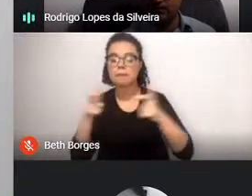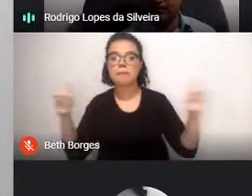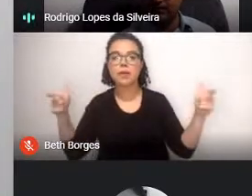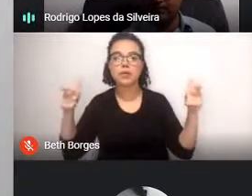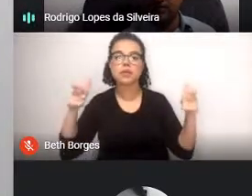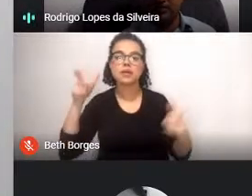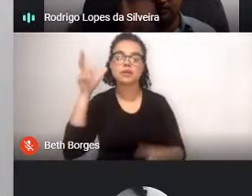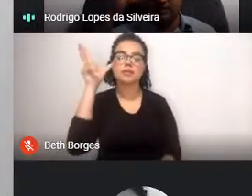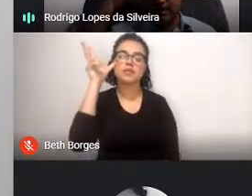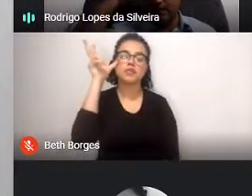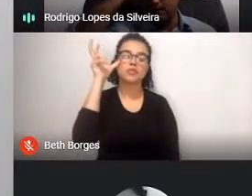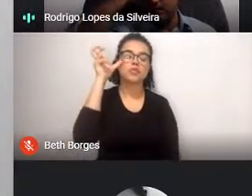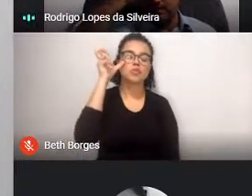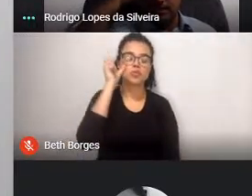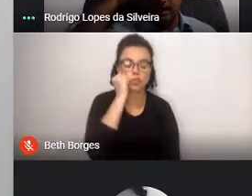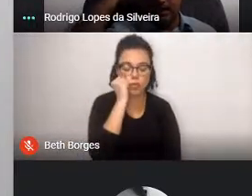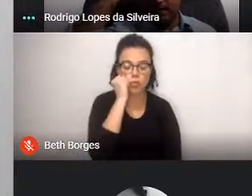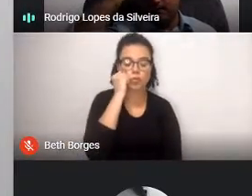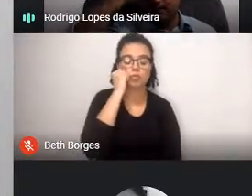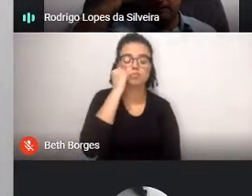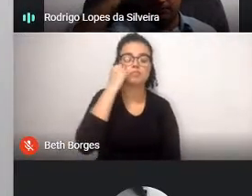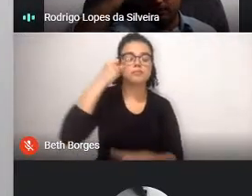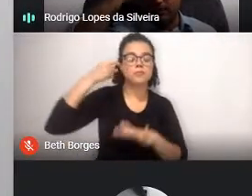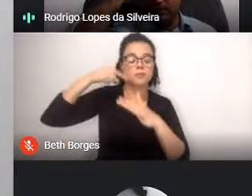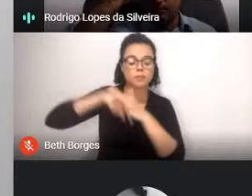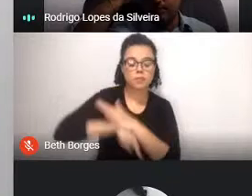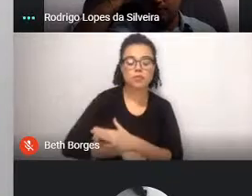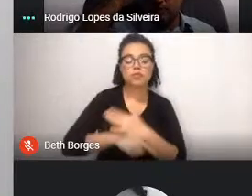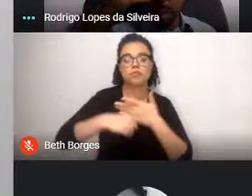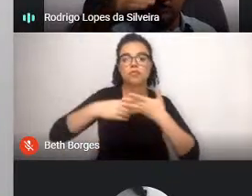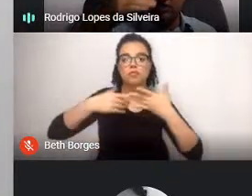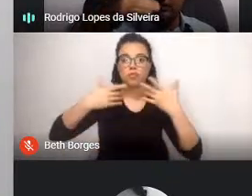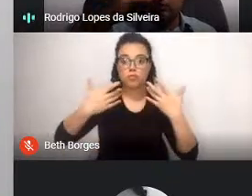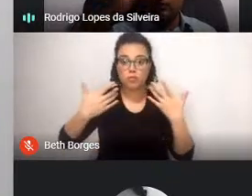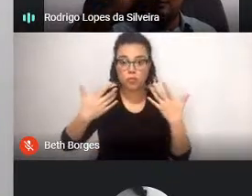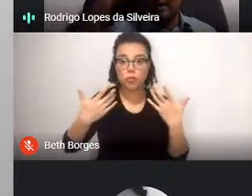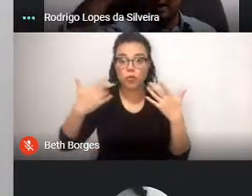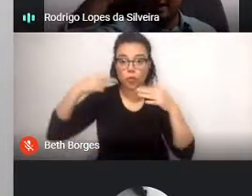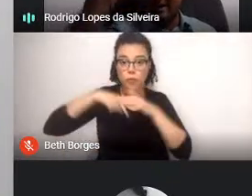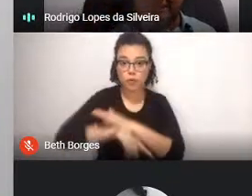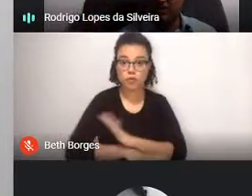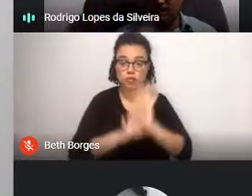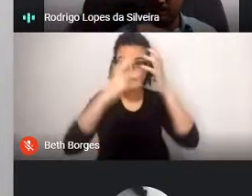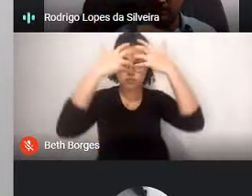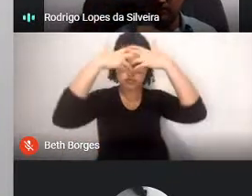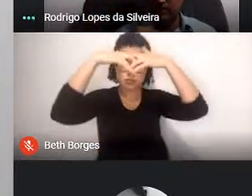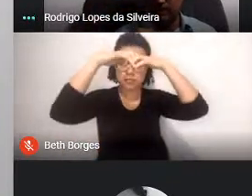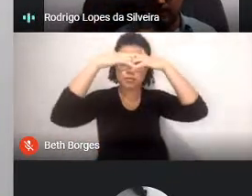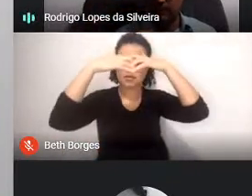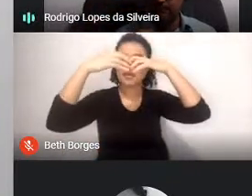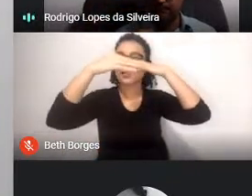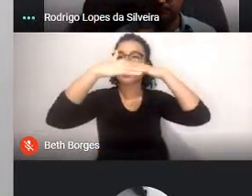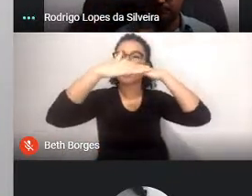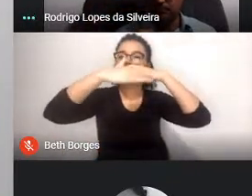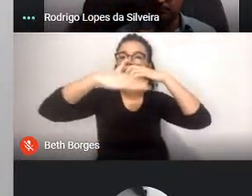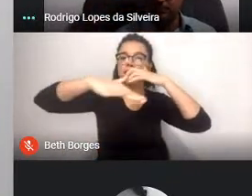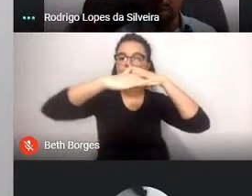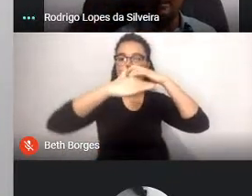o que a gente faz? A gente mexe com essa área, a área pré-frontal, onde a gente reduz a crítica,